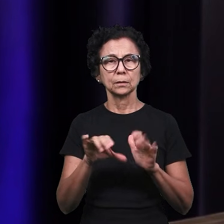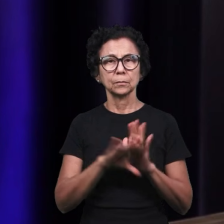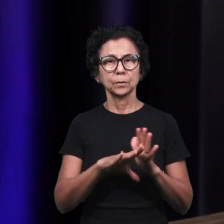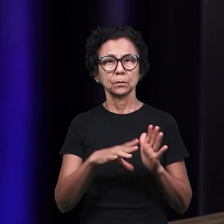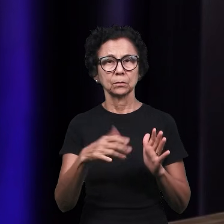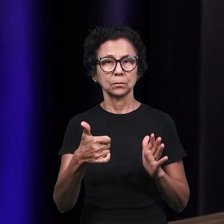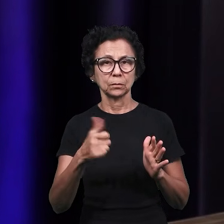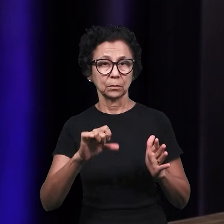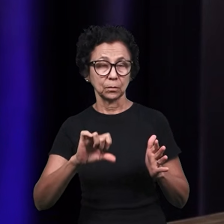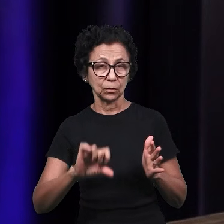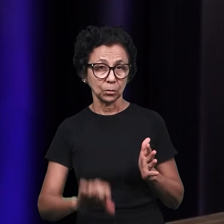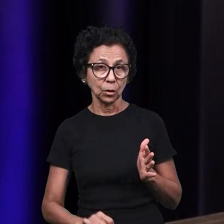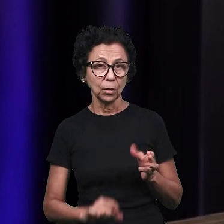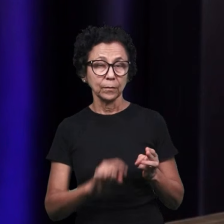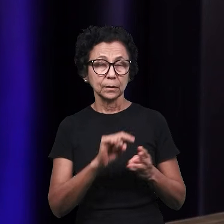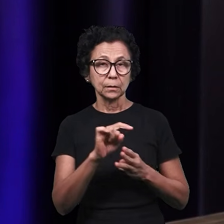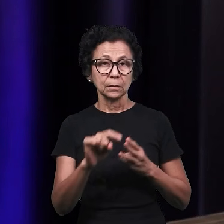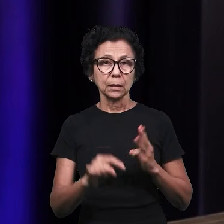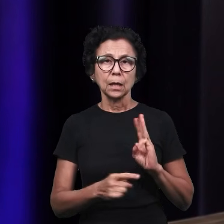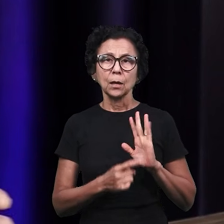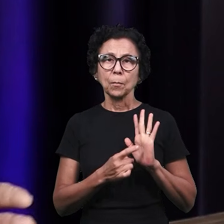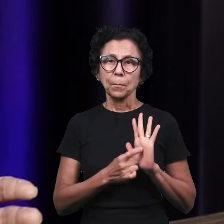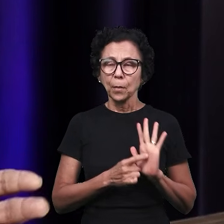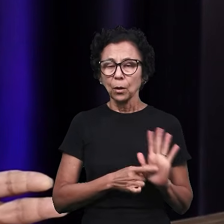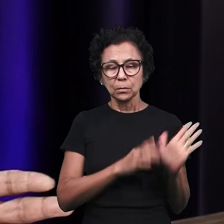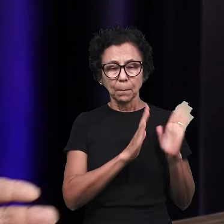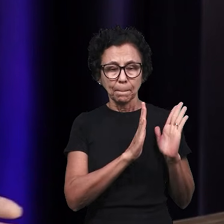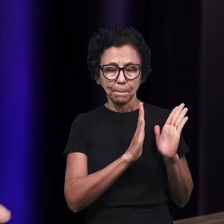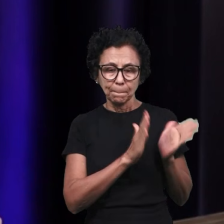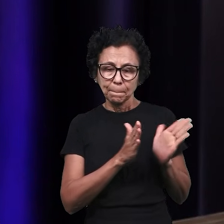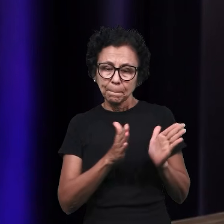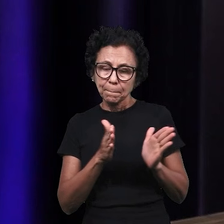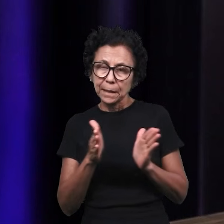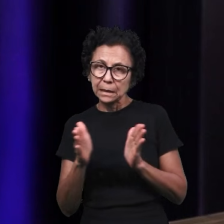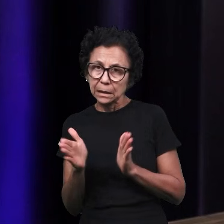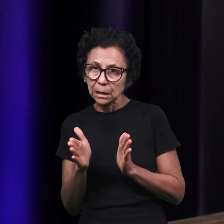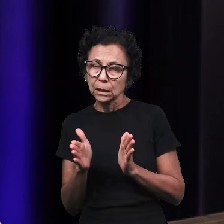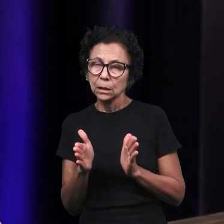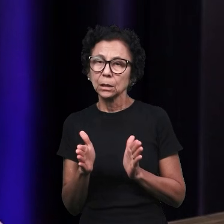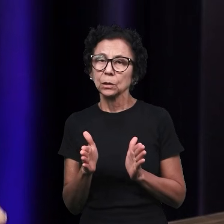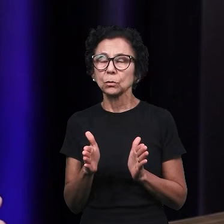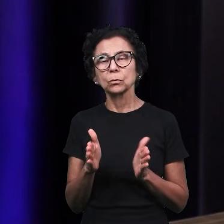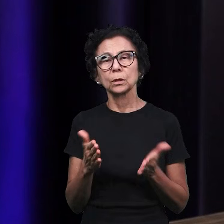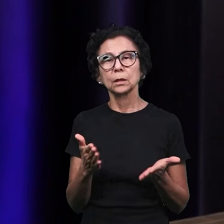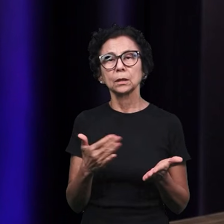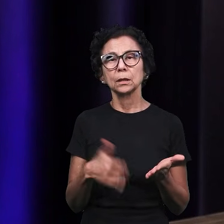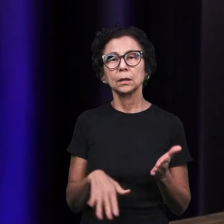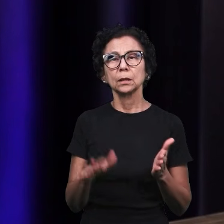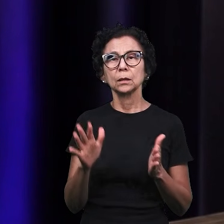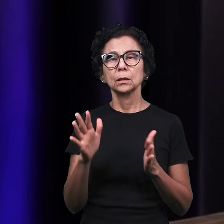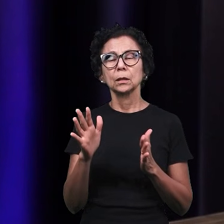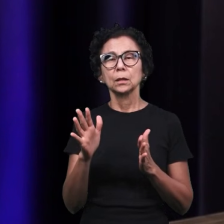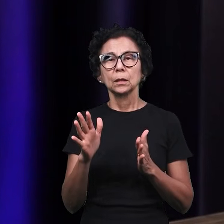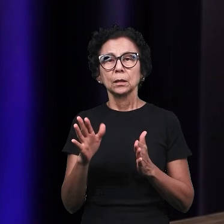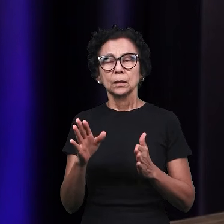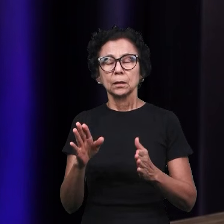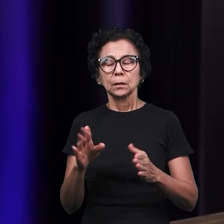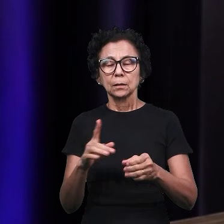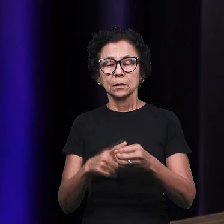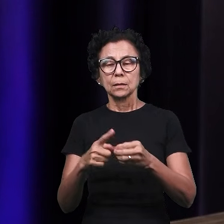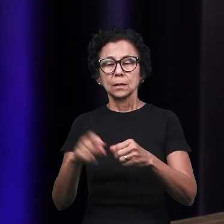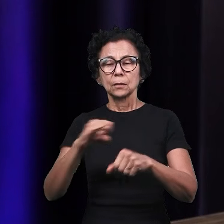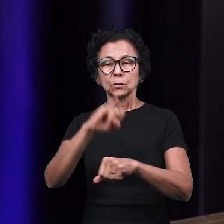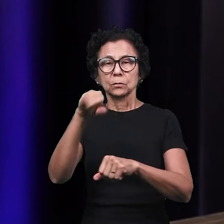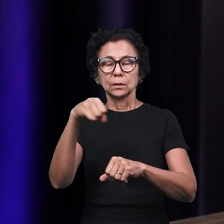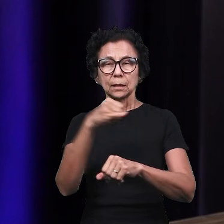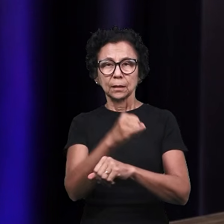19, mostrando essa narrativa dessa cronológica da entrada de Jesus em